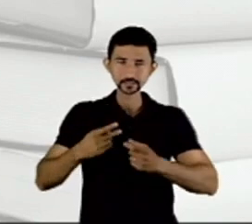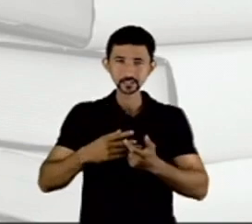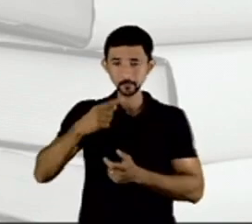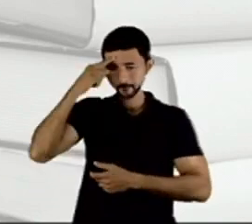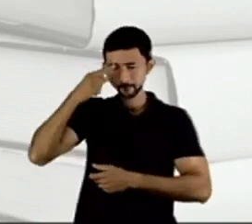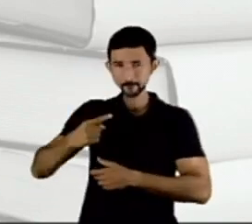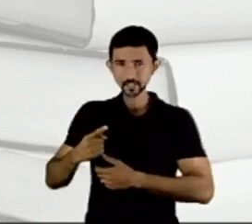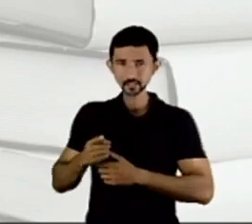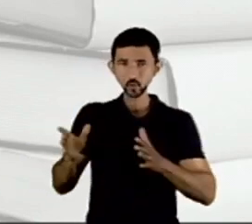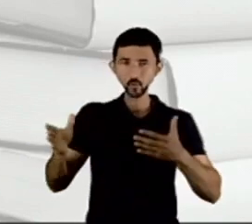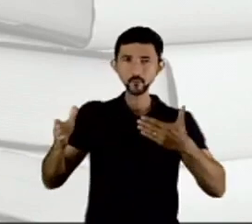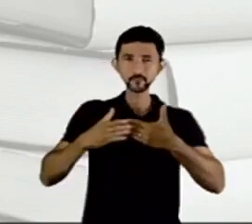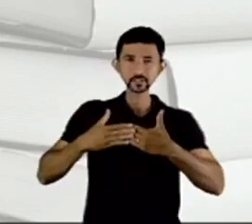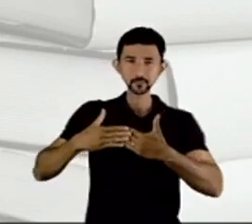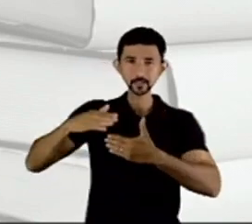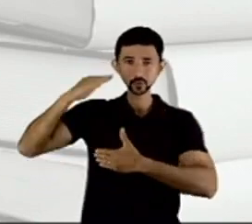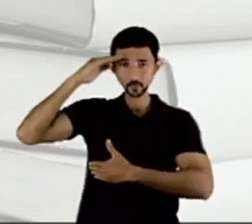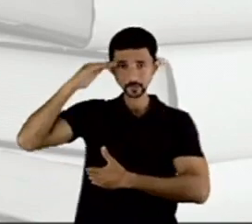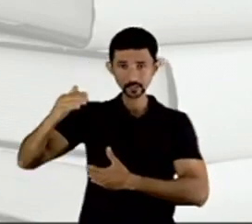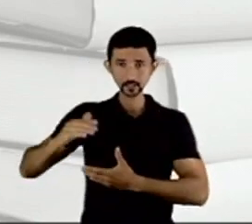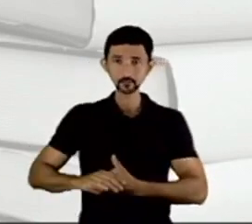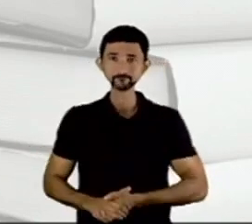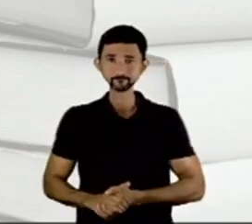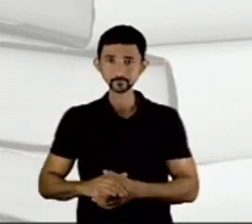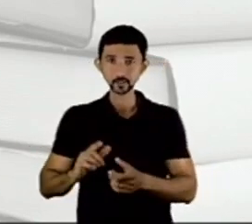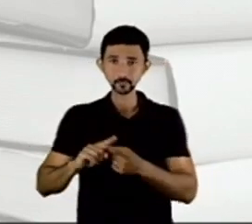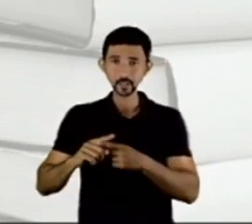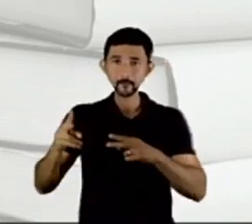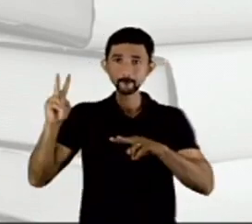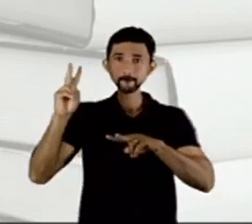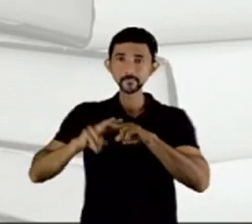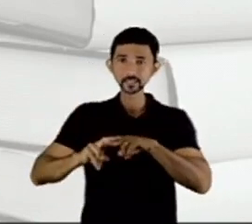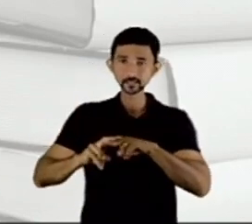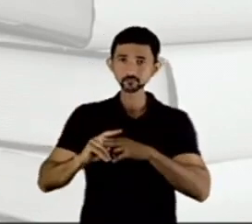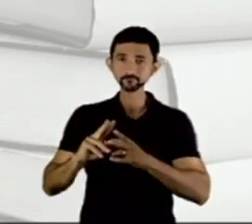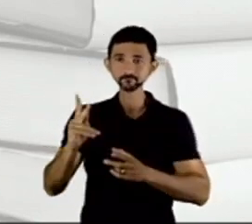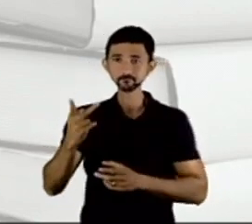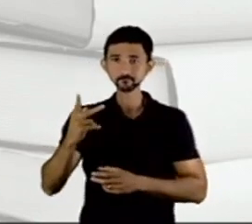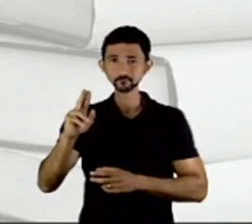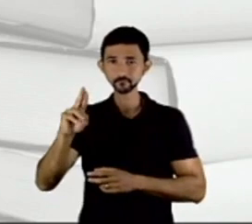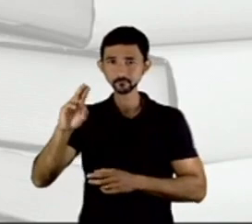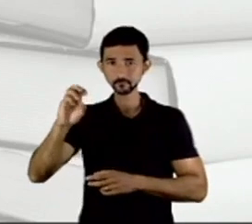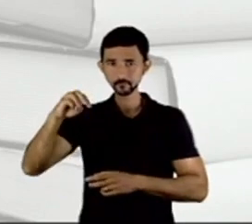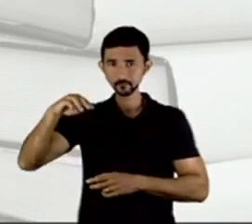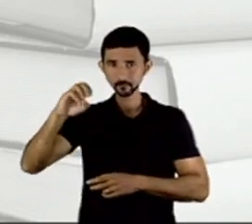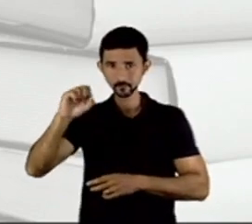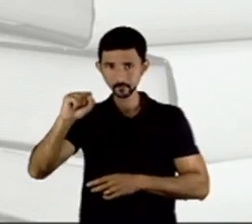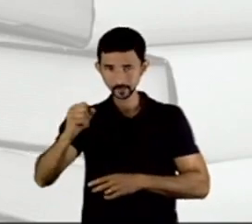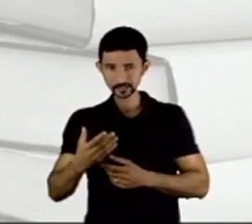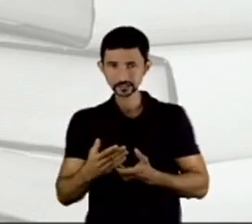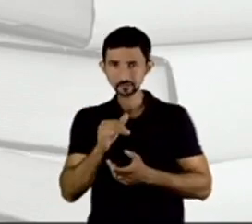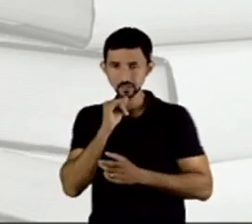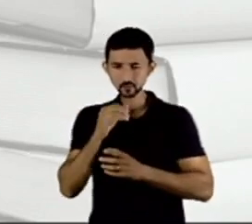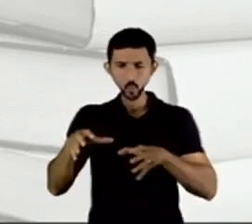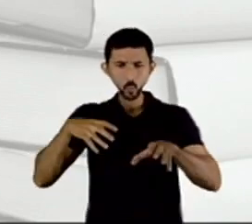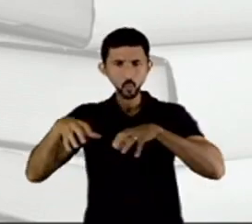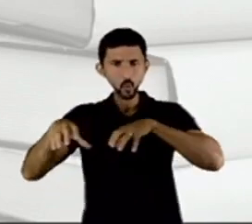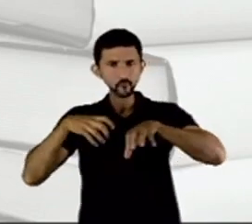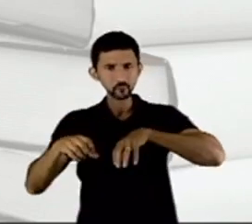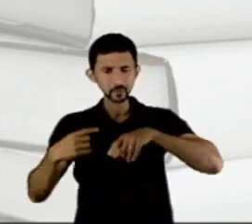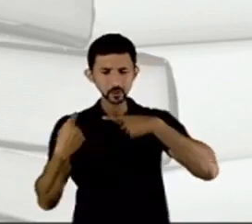ordenou o fechamento do clube militar e a prisão de Hermes da Fonseca. A partir daí, iniciou-se um movimento de revolta